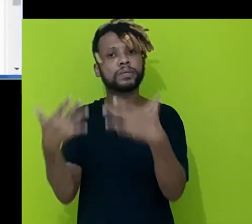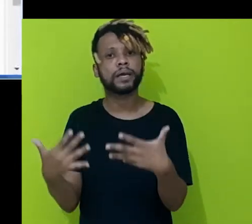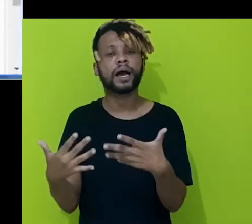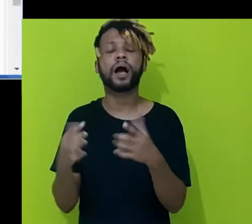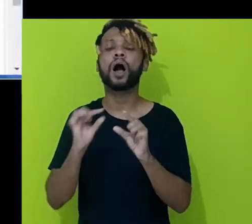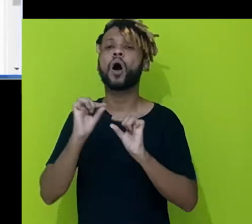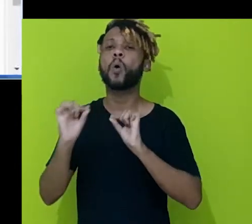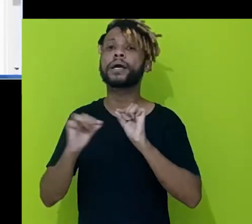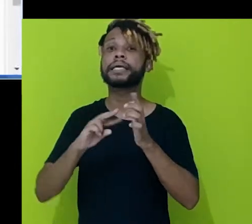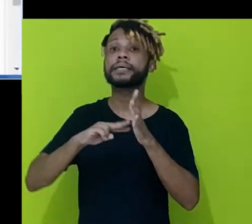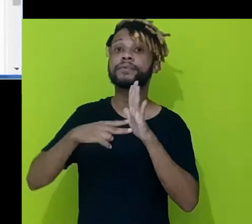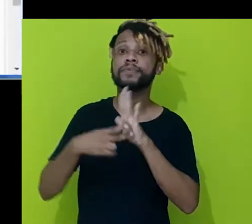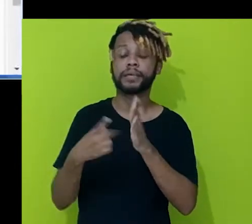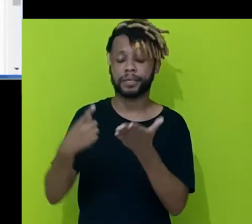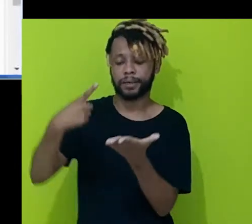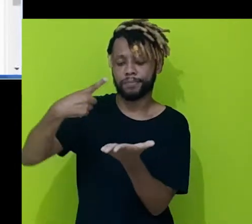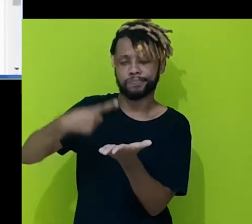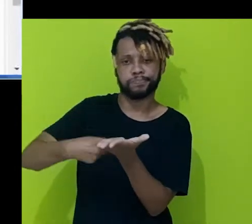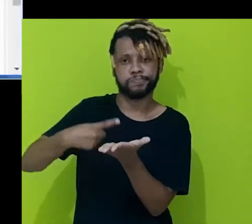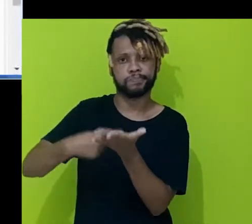contrapartida.